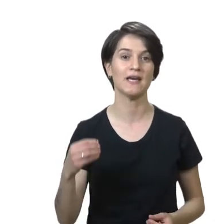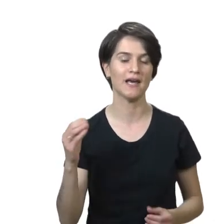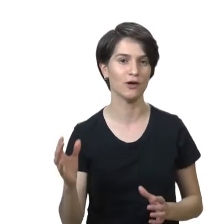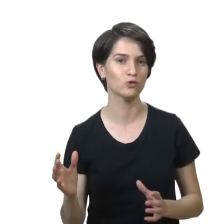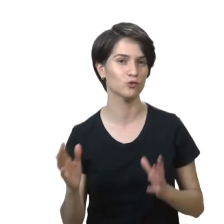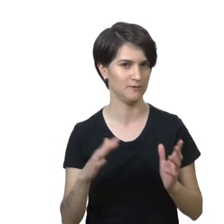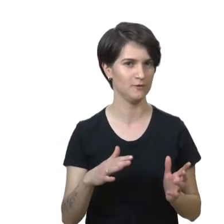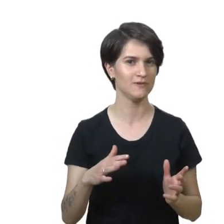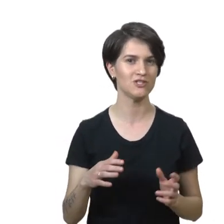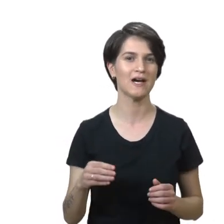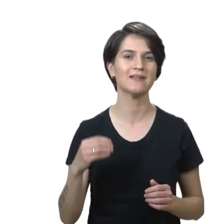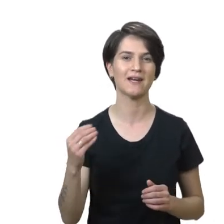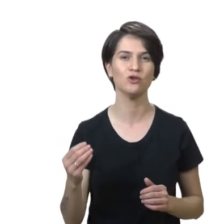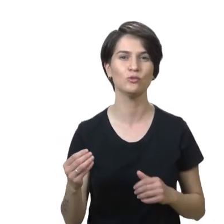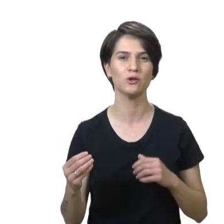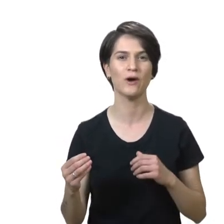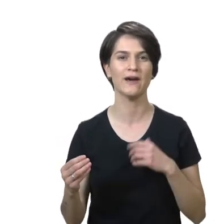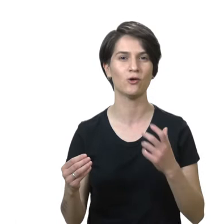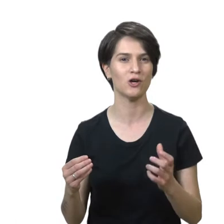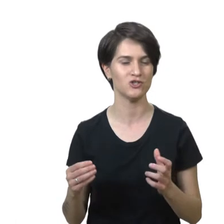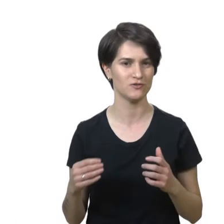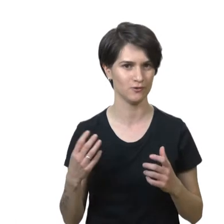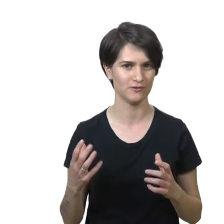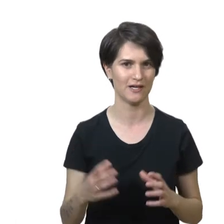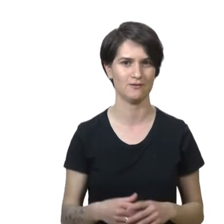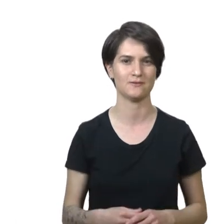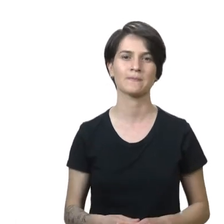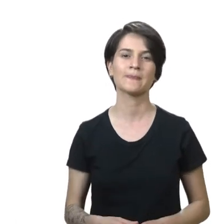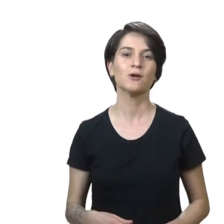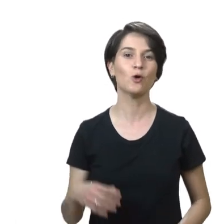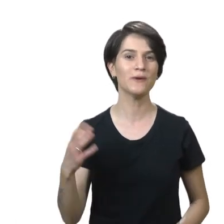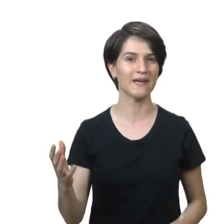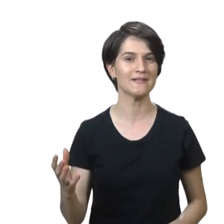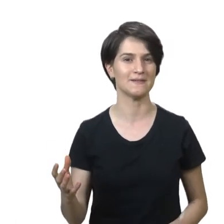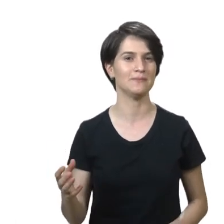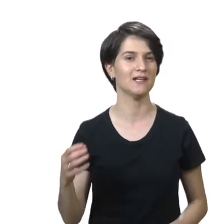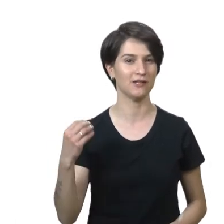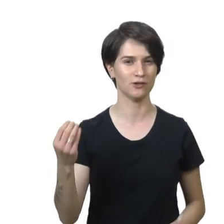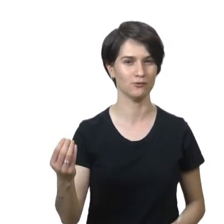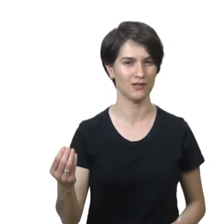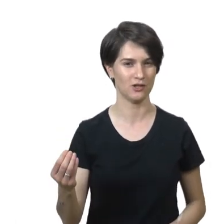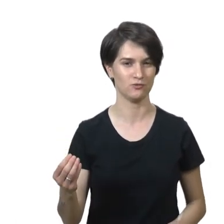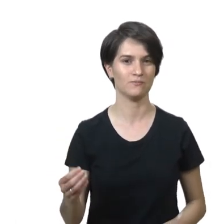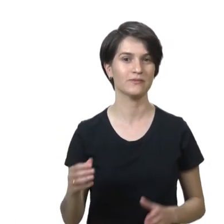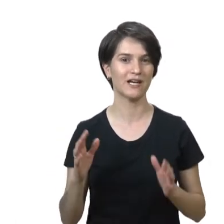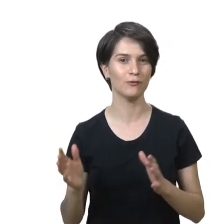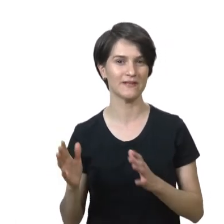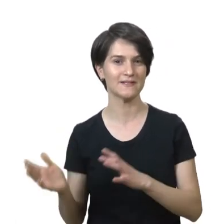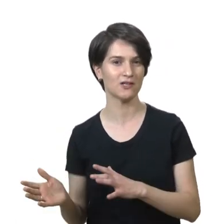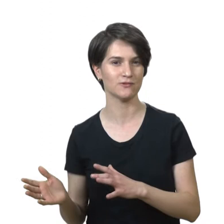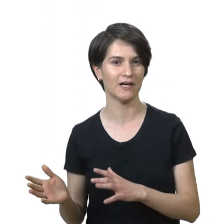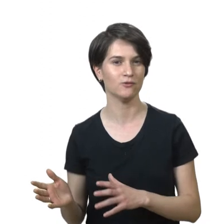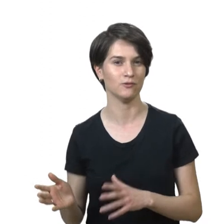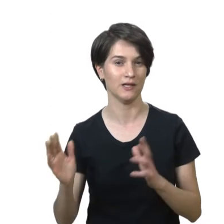suporte, Euro 2020 atrai número recorde de voluntários. Compreende-se pela leitura do trecho.